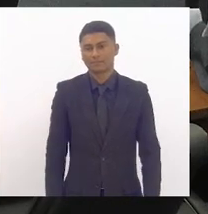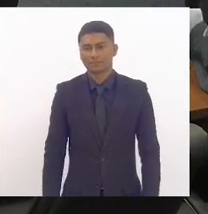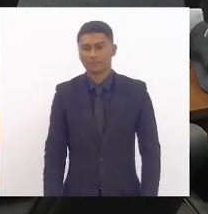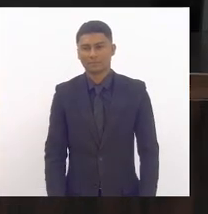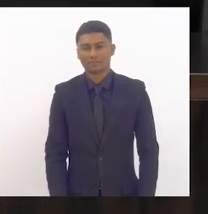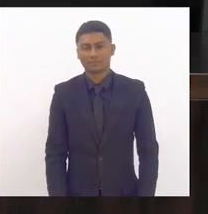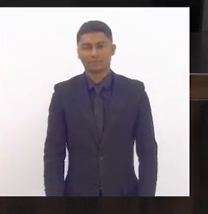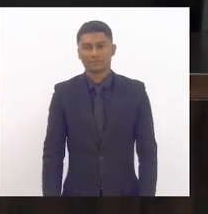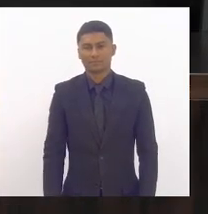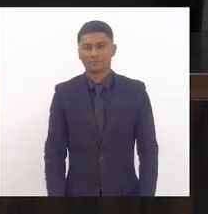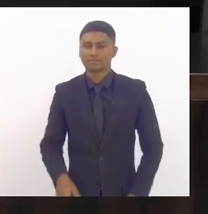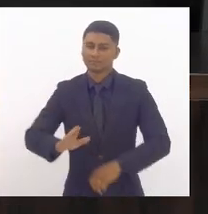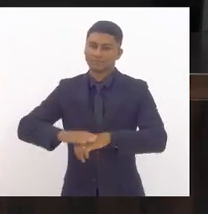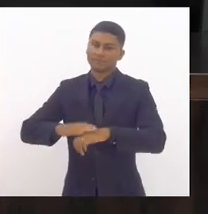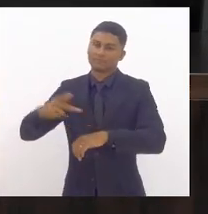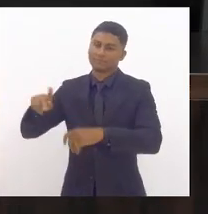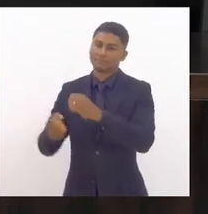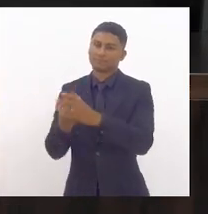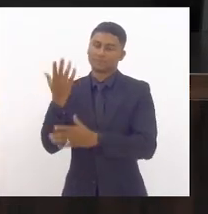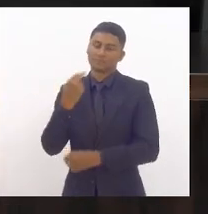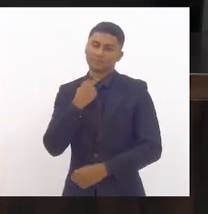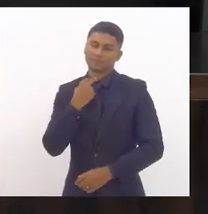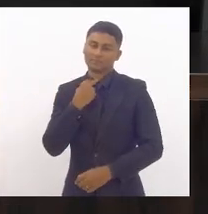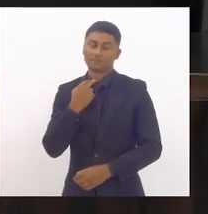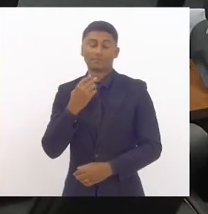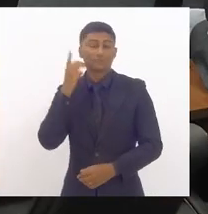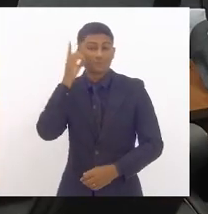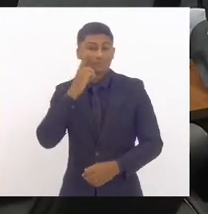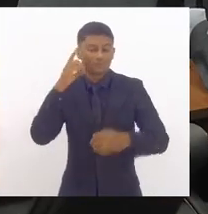Ela é autora, não pode. Deputada enfermeira Rejane.